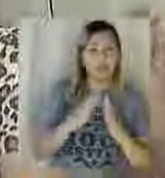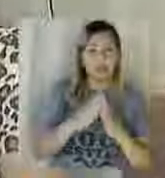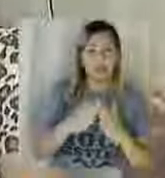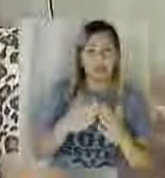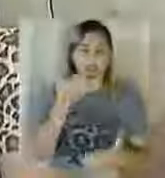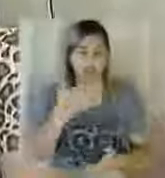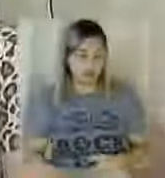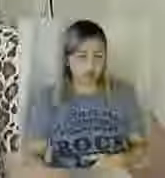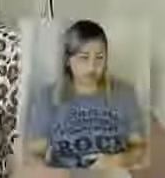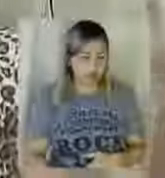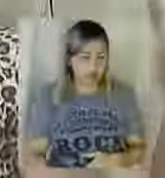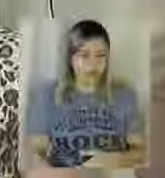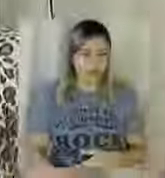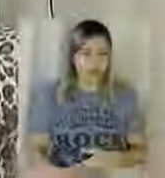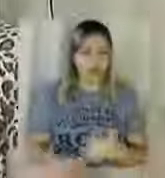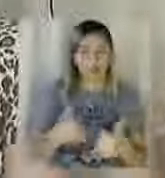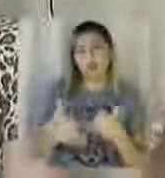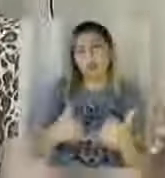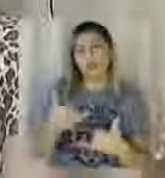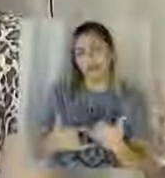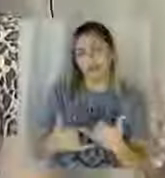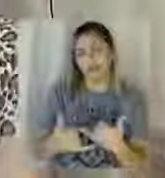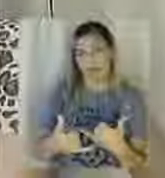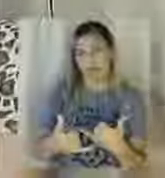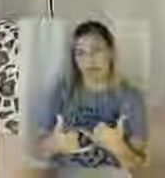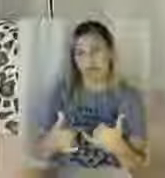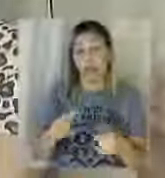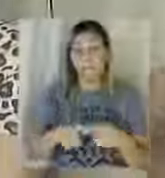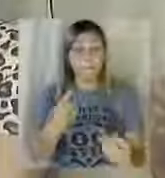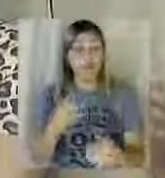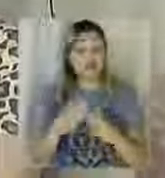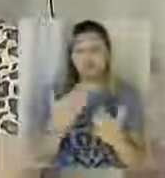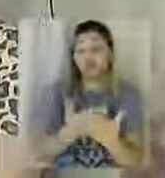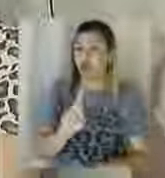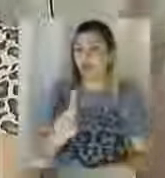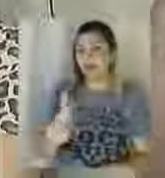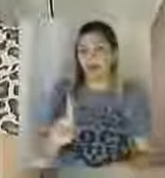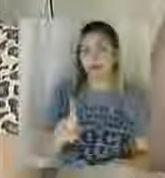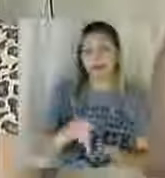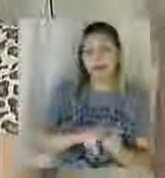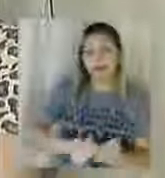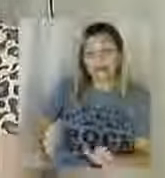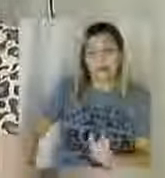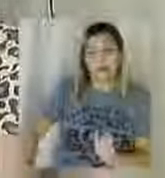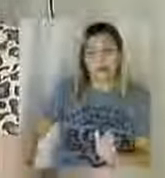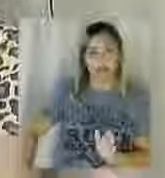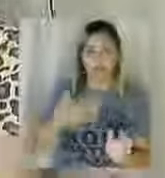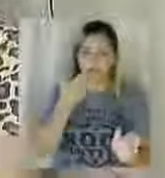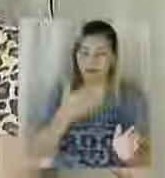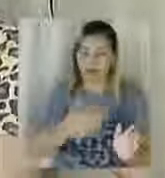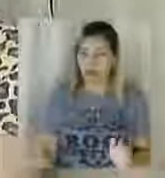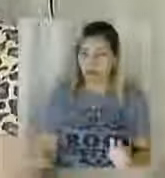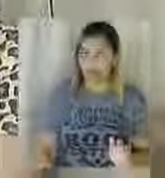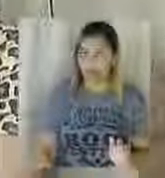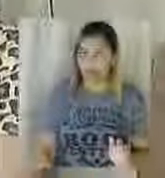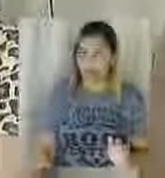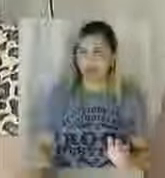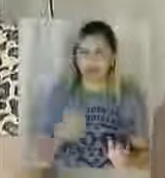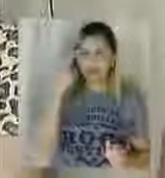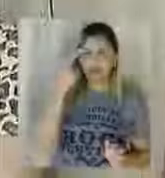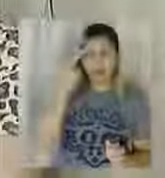casa, eu brincava fora, mas na escola não. Eu ficava separada das crianças. E eu não achava isso